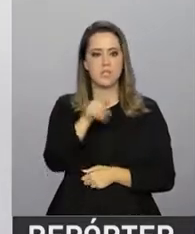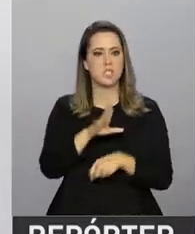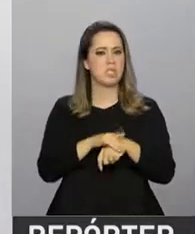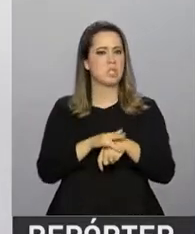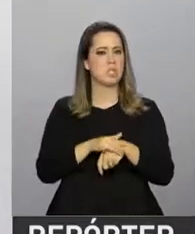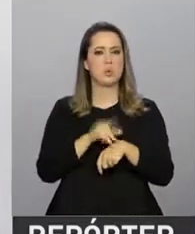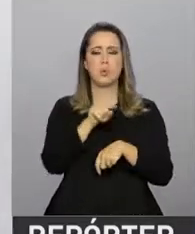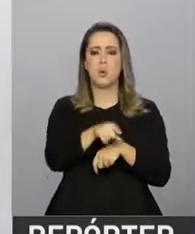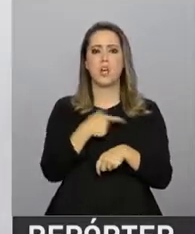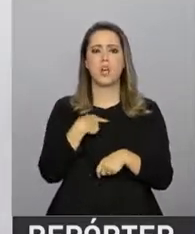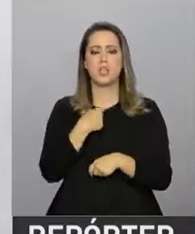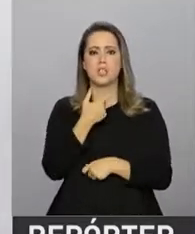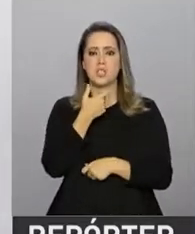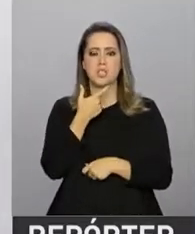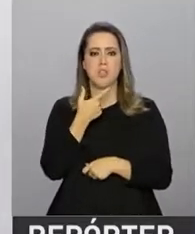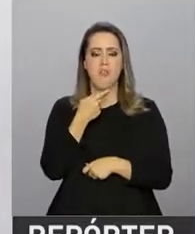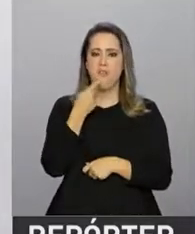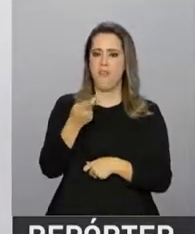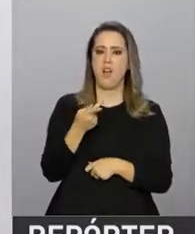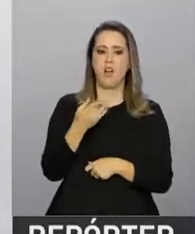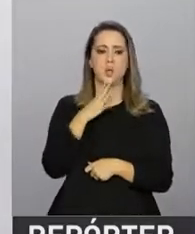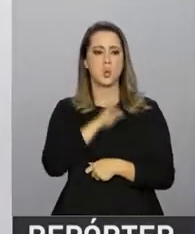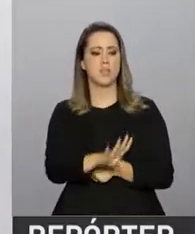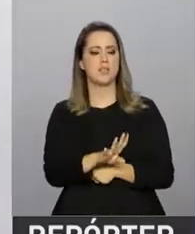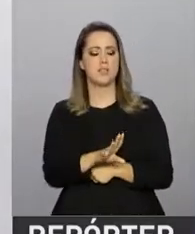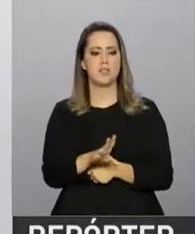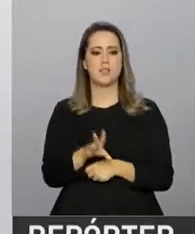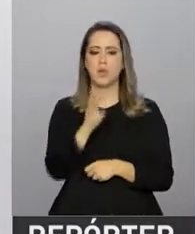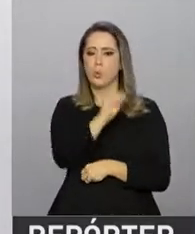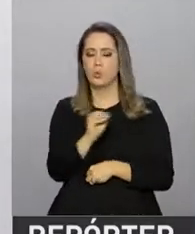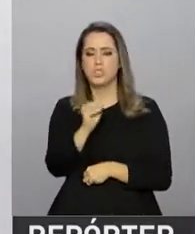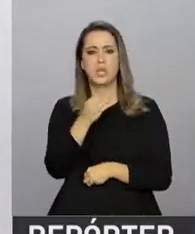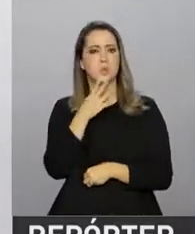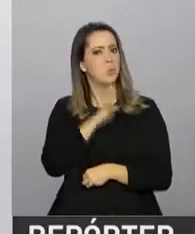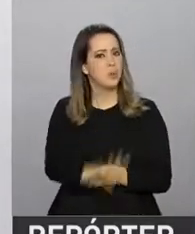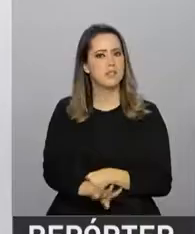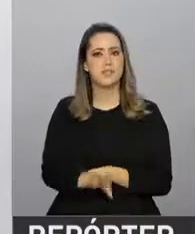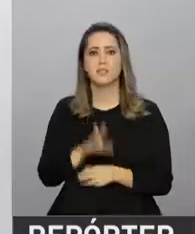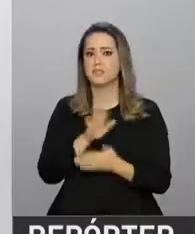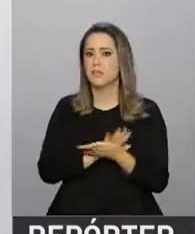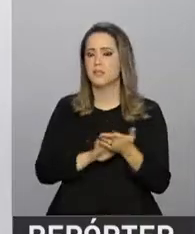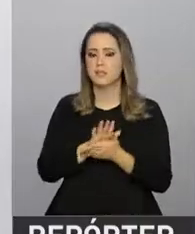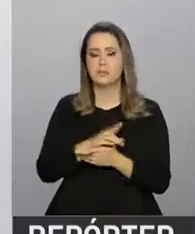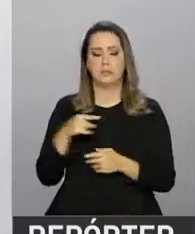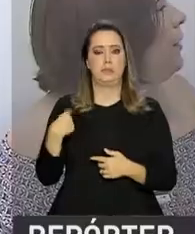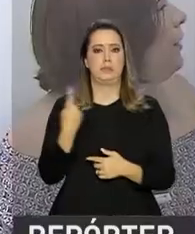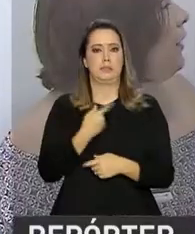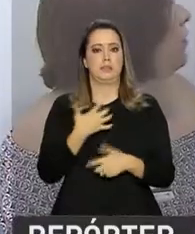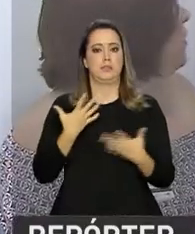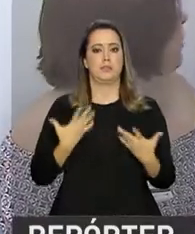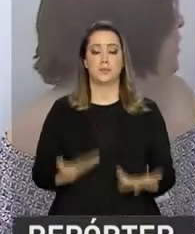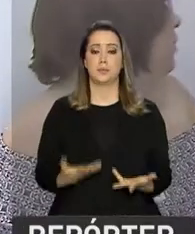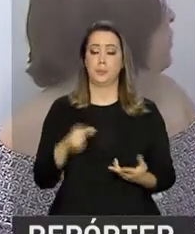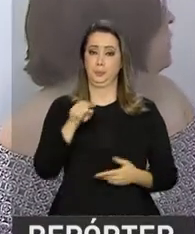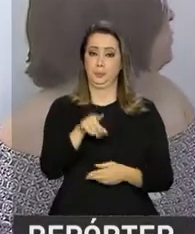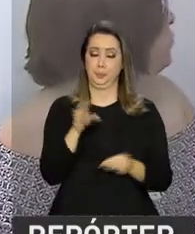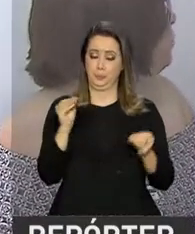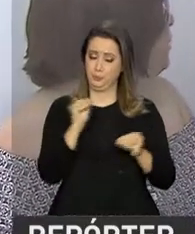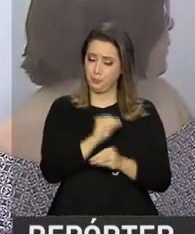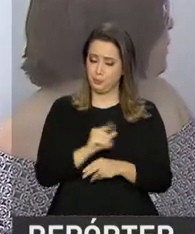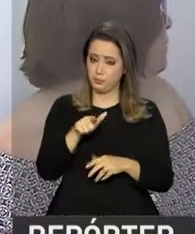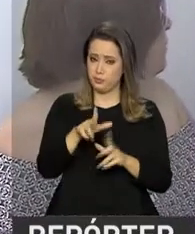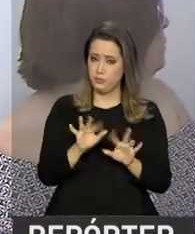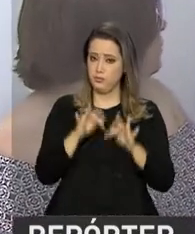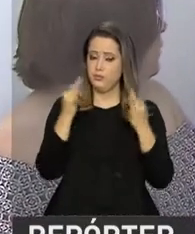linguajar desconhecido, tratamentos desconhecidos, nós estávamos assim, aéreos, né? Com o diagnóstico, a família